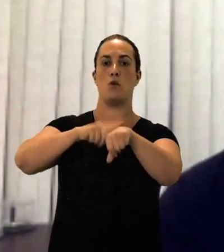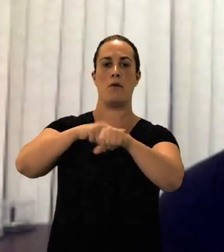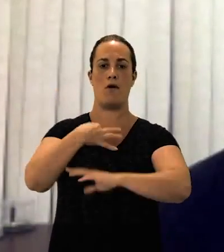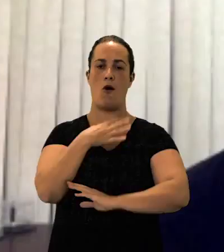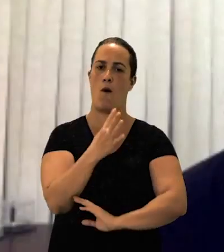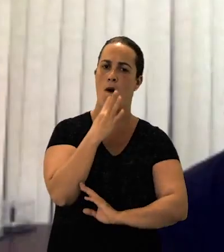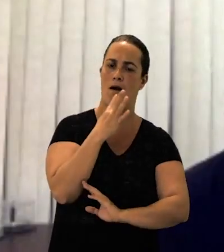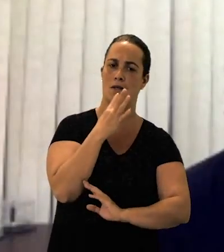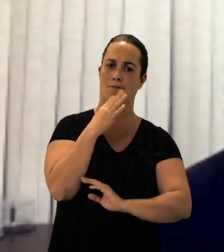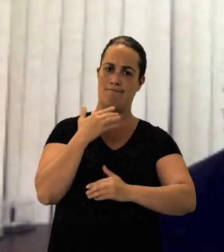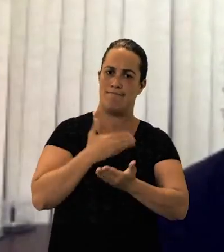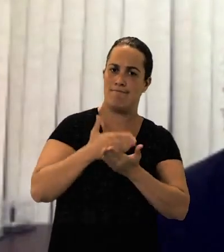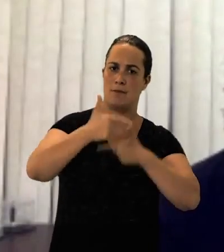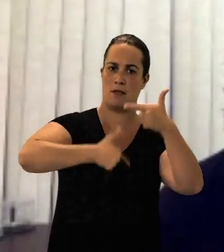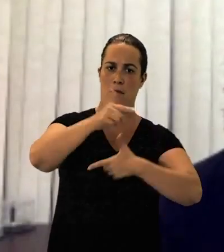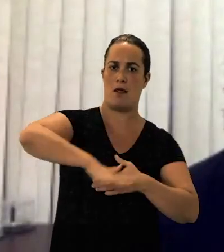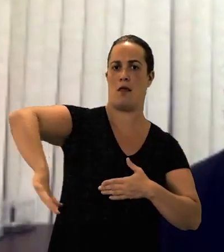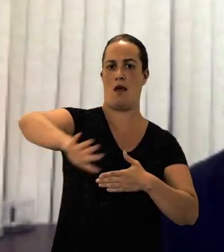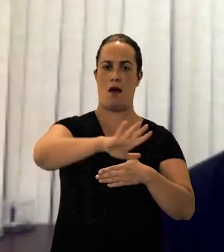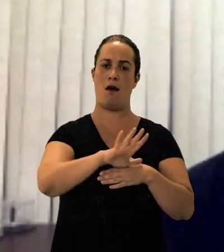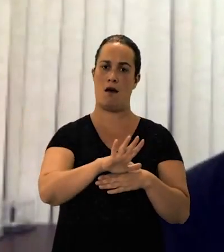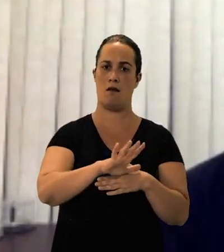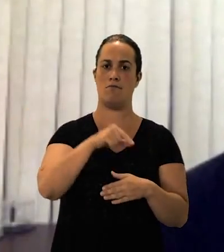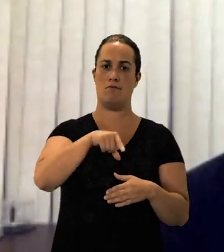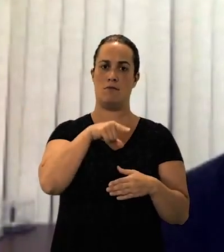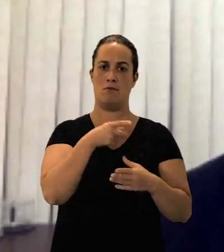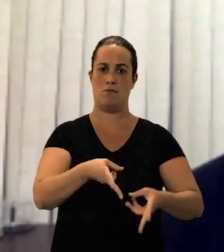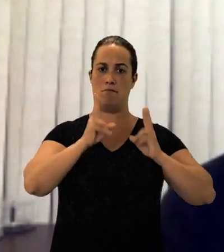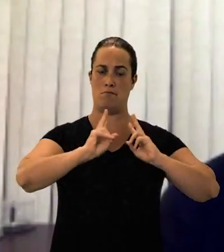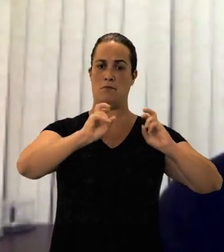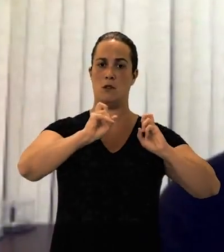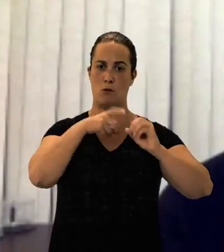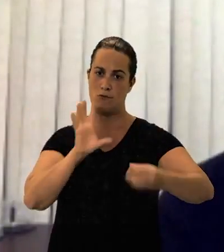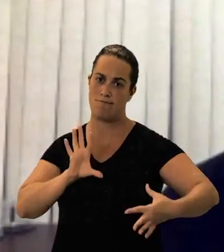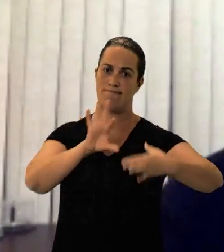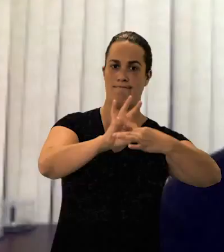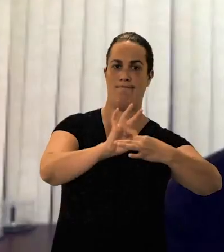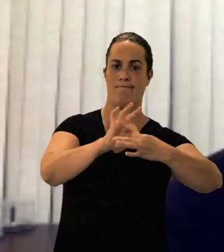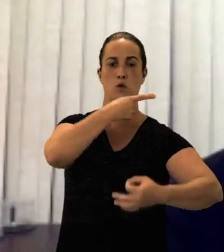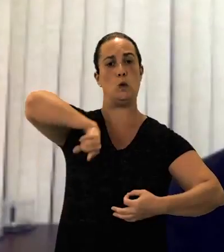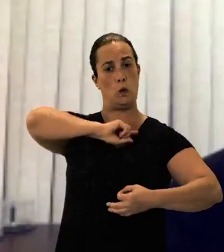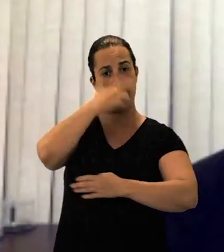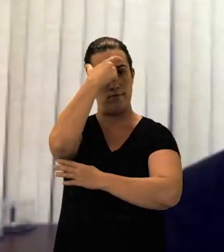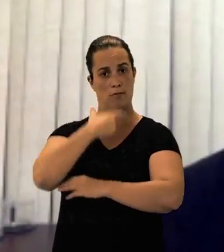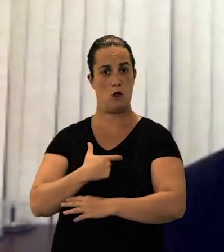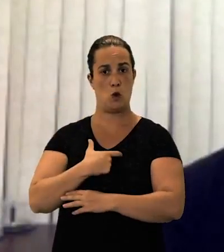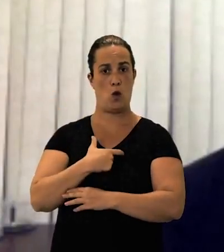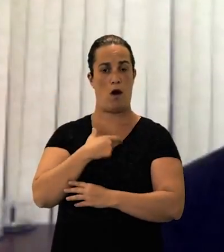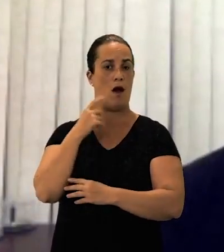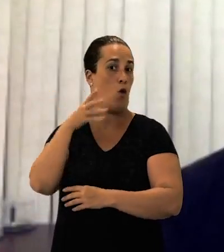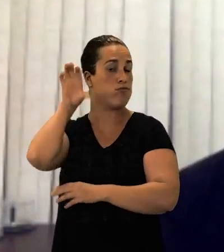tomei conhecimento e comecei a trabalhar nessa área, percebo assim o engajamento que a gente acaba, enquanto não